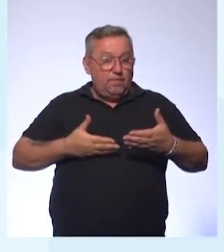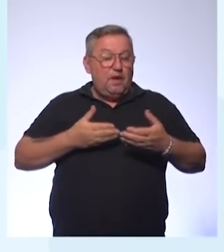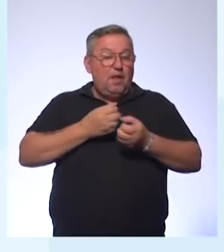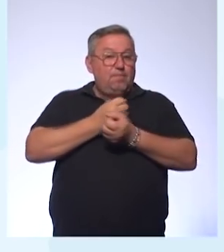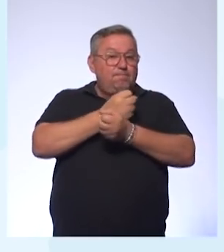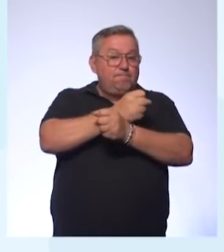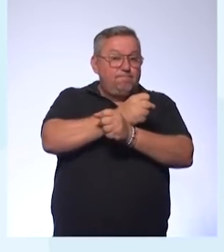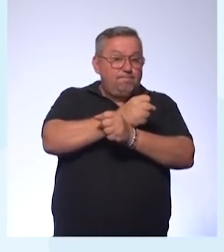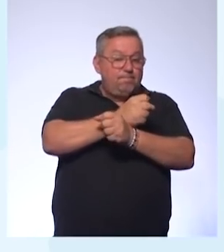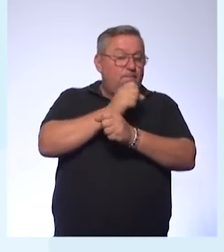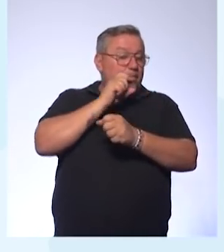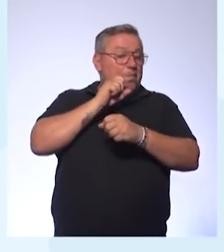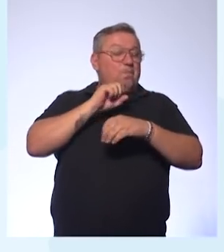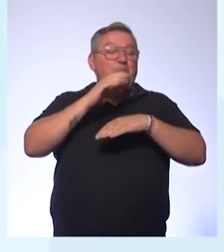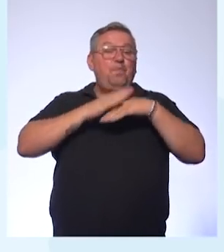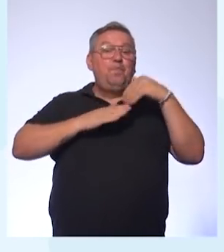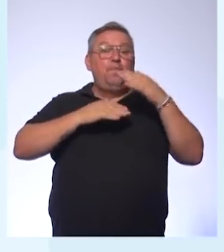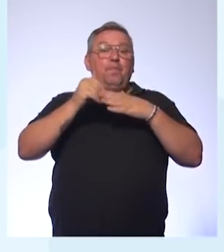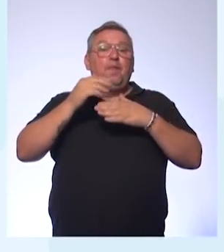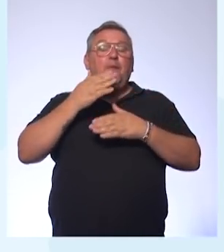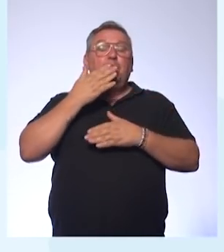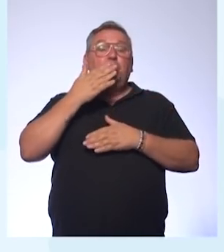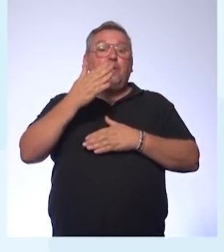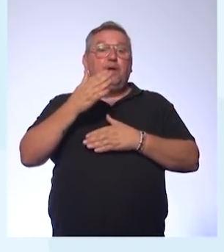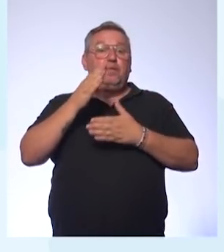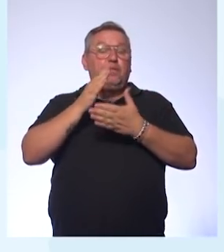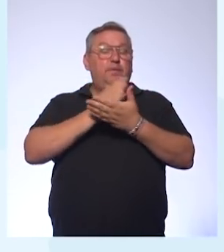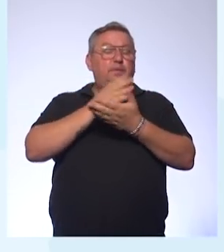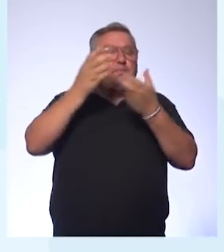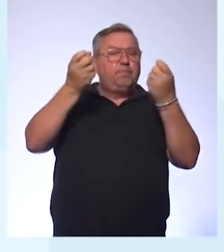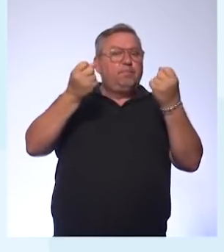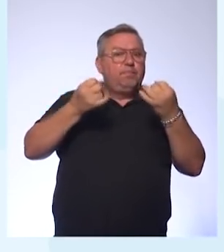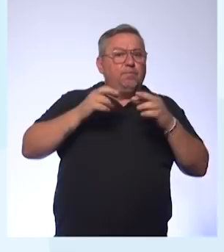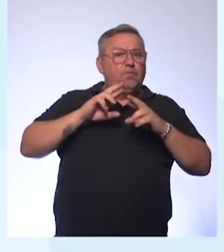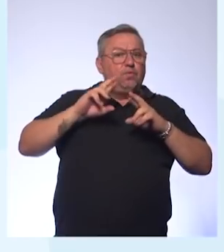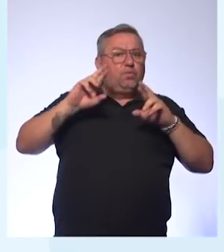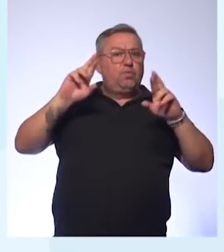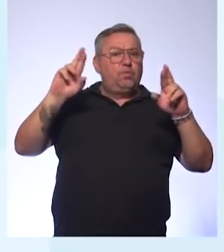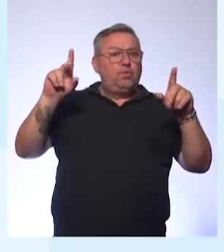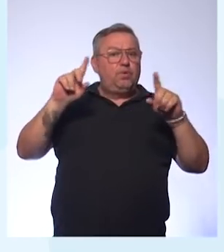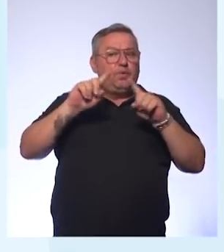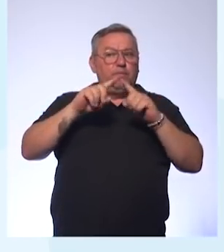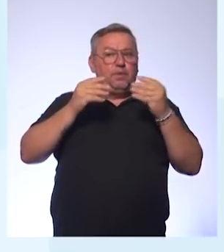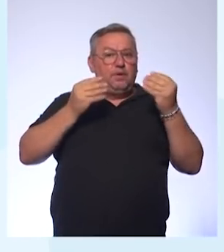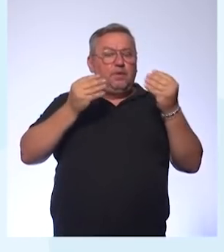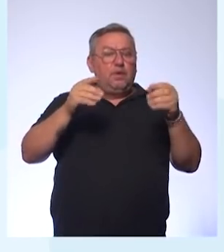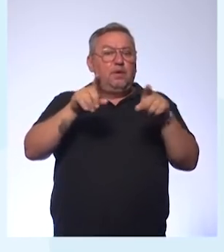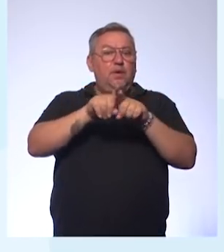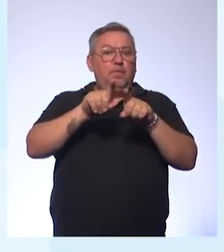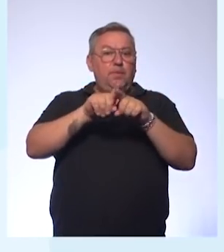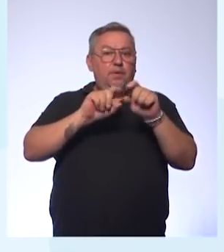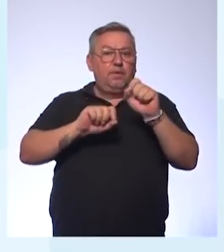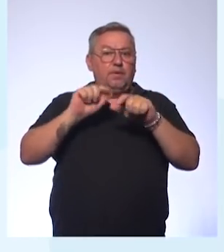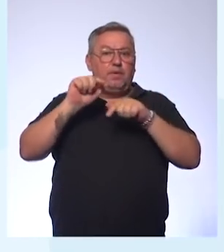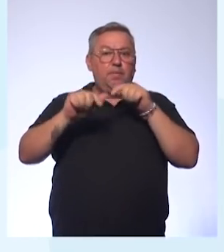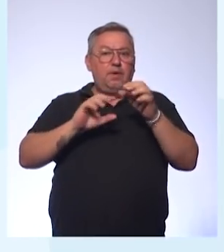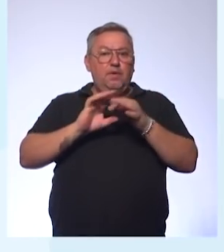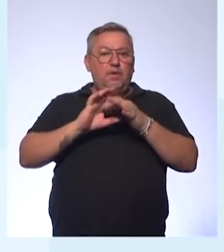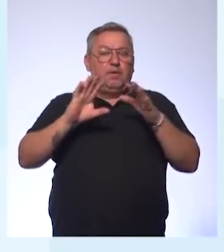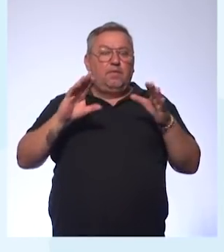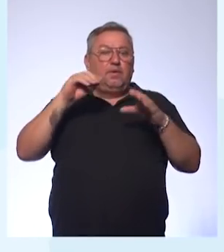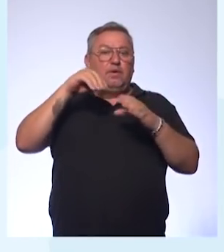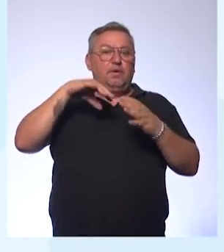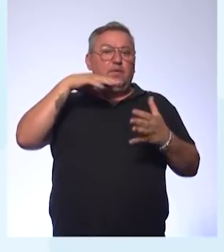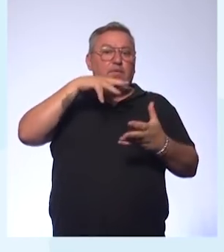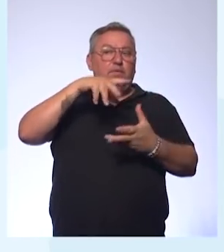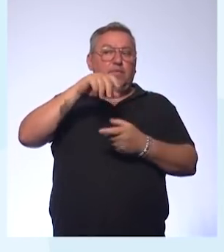escravidão. A habilidade, ela pede para diferenciar. Então, qual é a diferença de escravidão e servidão e trabalho livre no